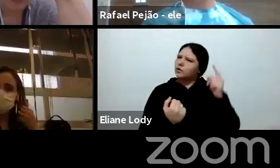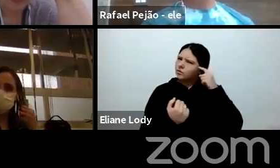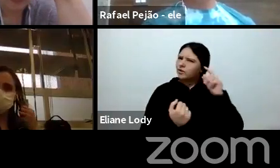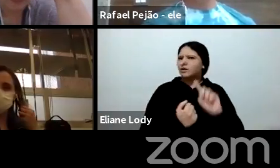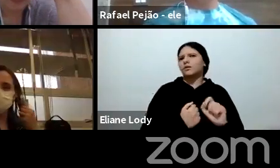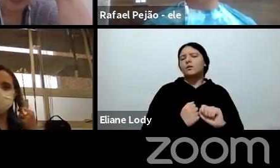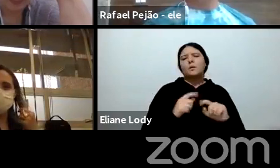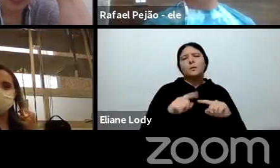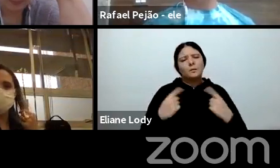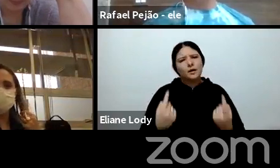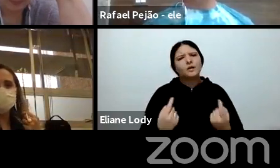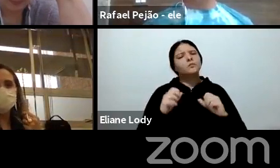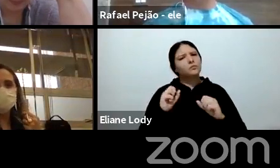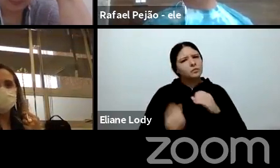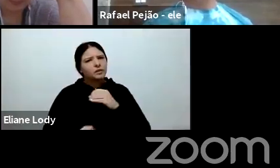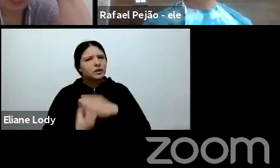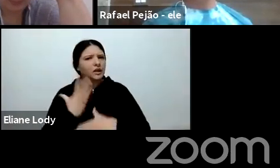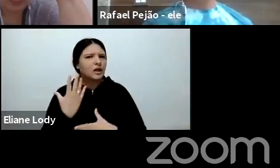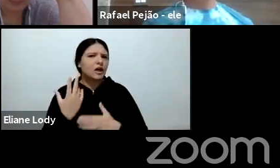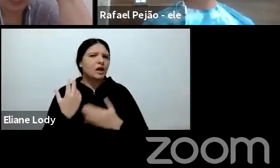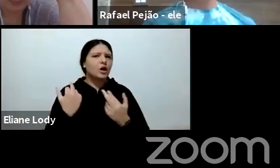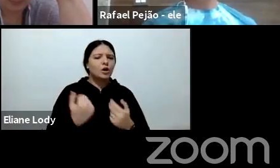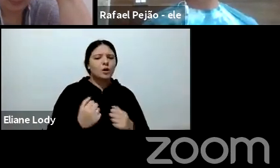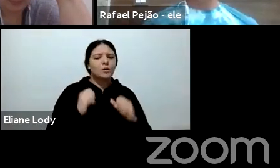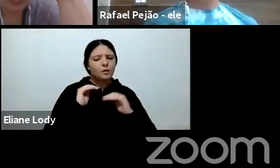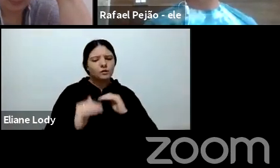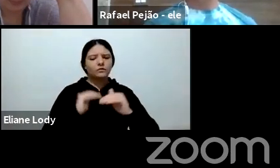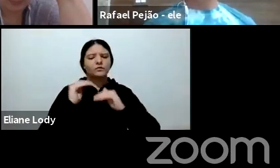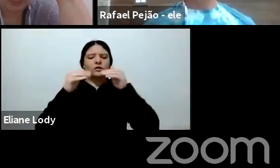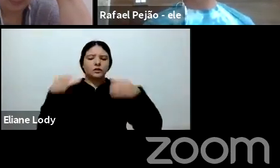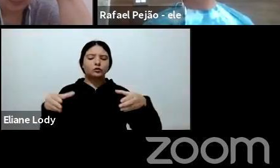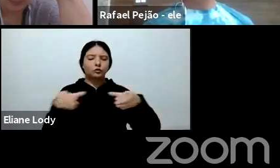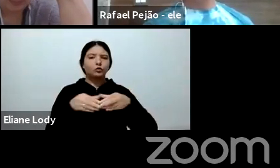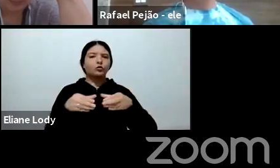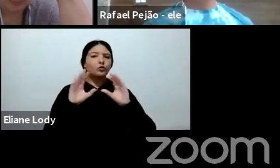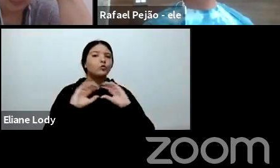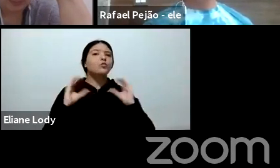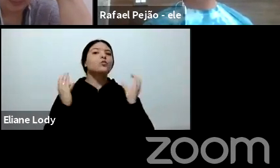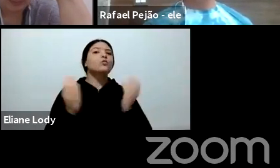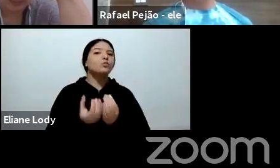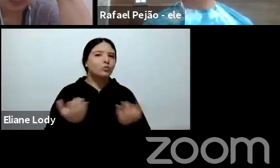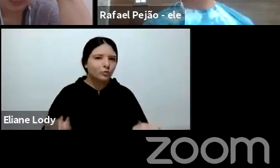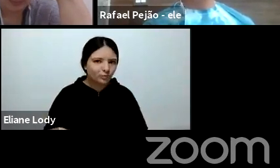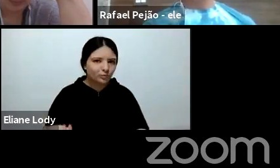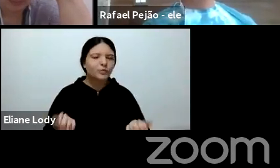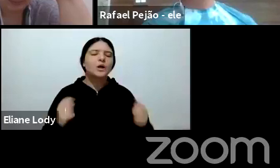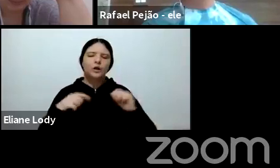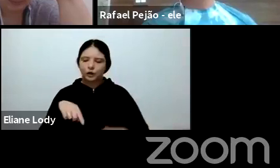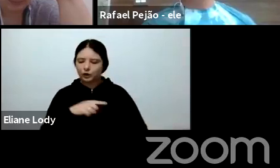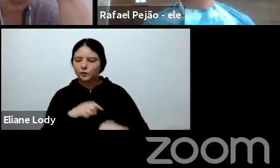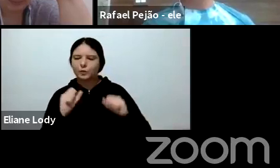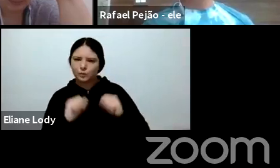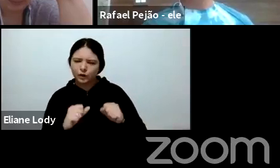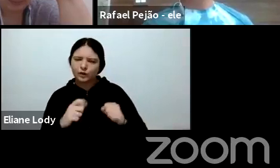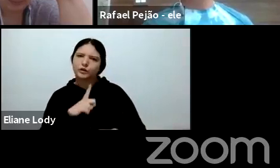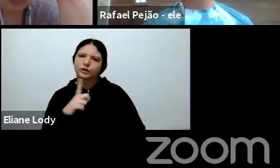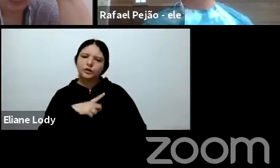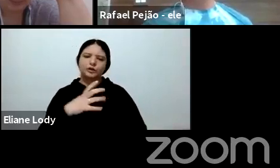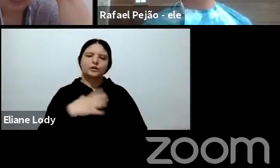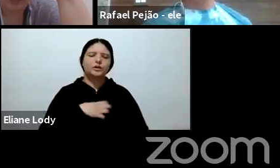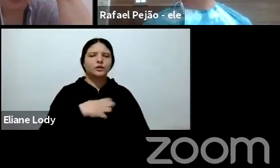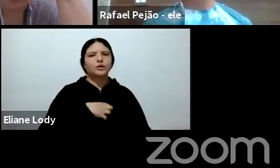produzindo algo em comum, para a gente estar avançando coletivamente, né? Ou seja, a gente pode ter múltiplas formas de